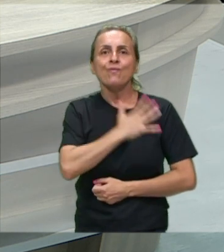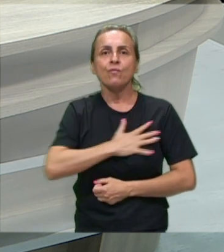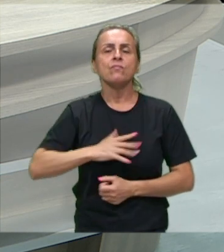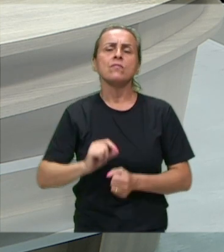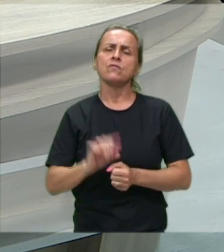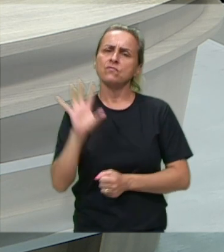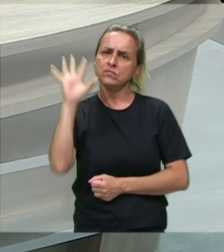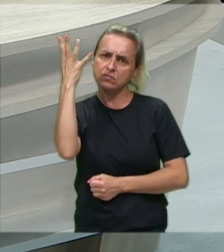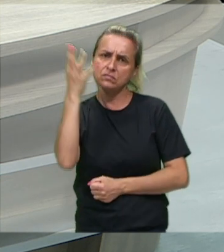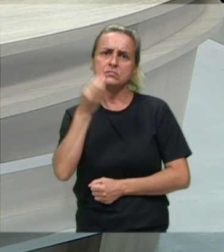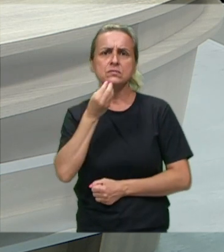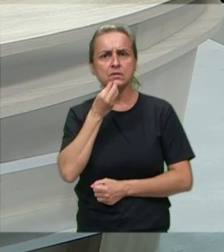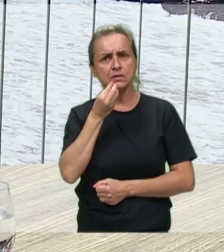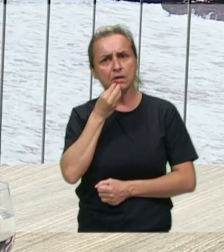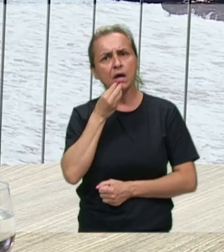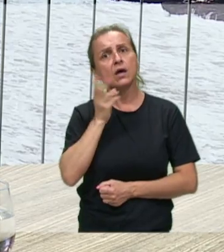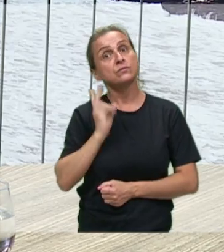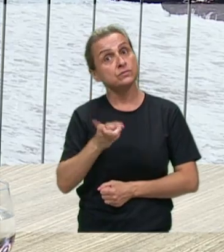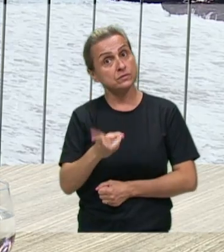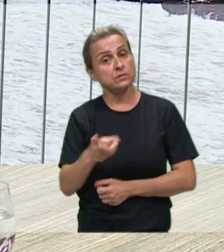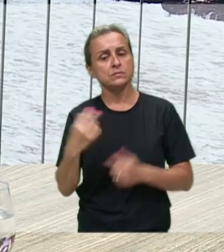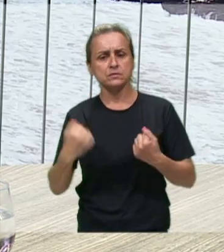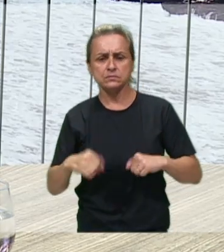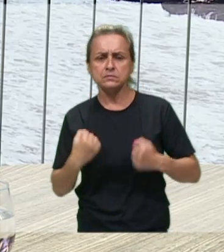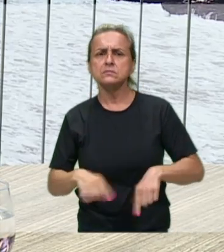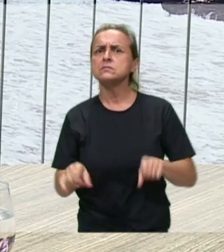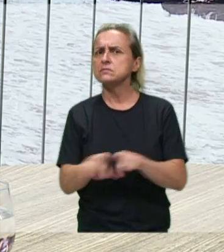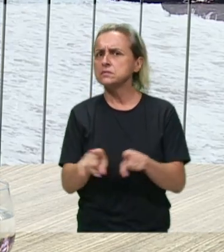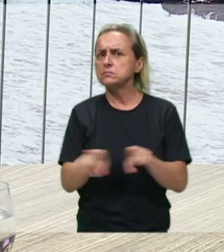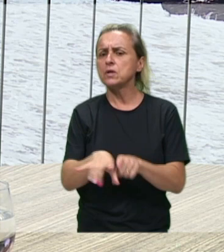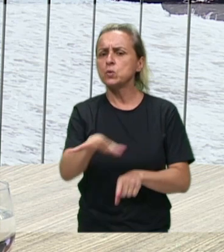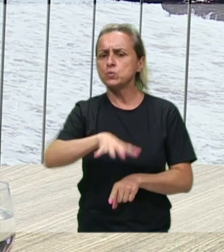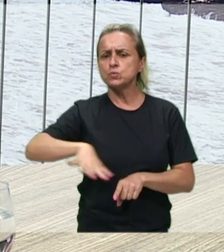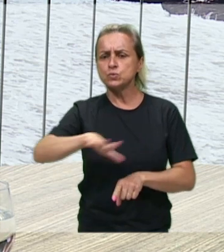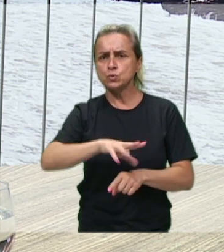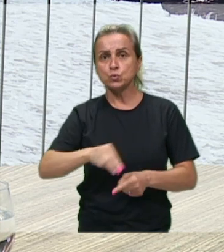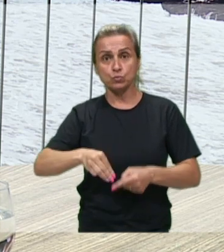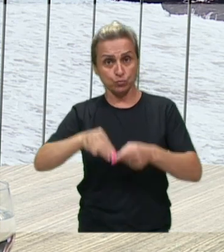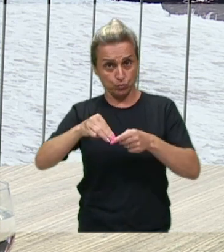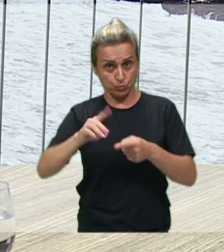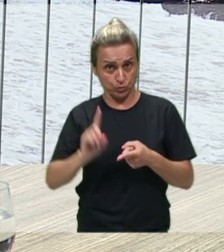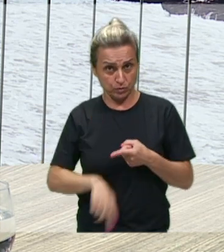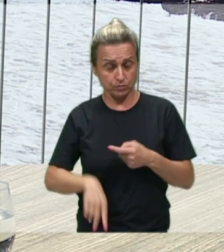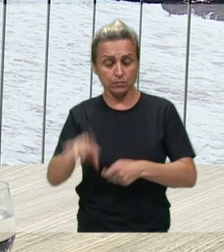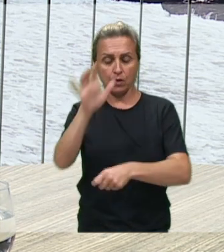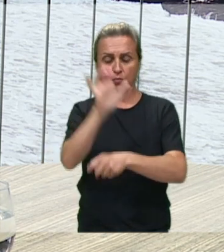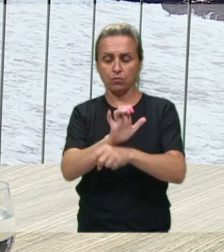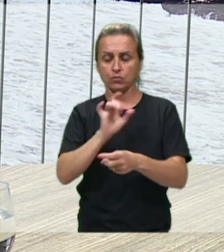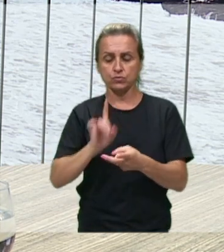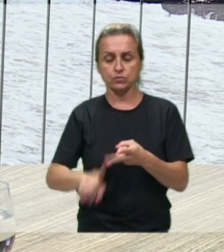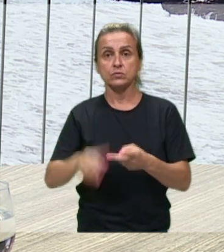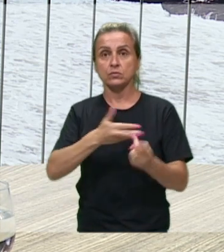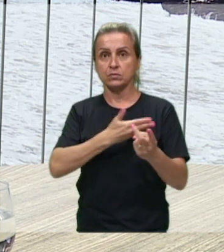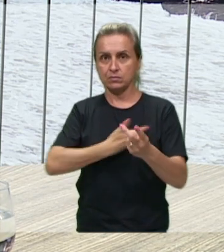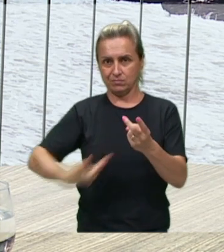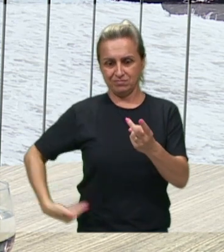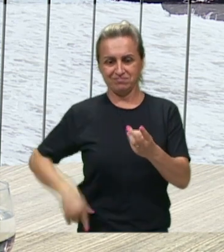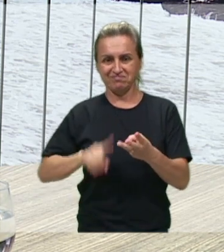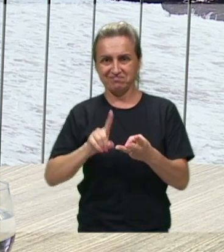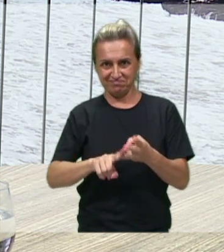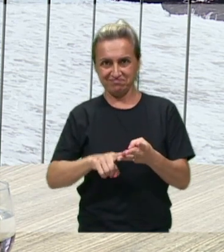é claro que a gente depende sempre, como eu falei anteriormente, da pujança do setor municipal, vindo o estadual e o federal. E como eu peguei essa